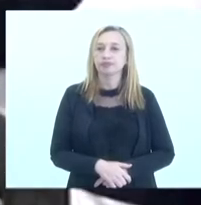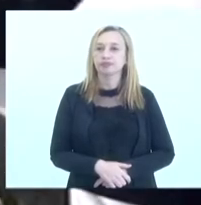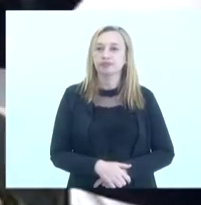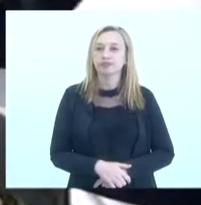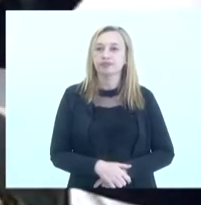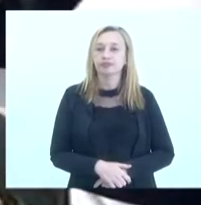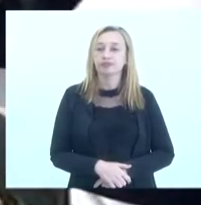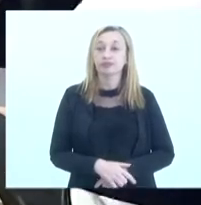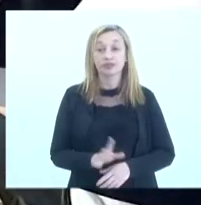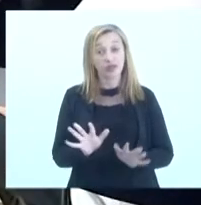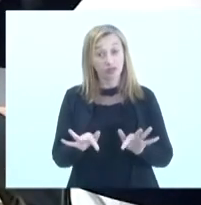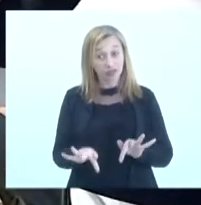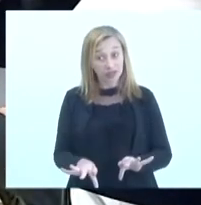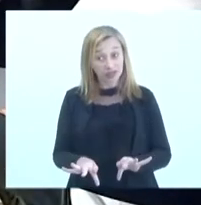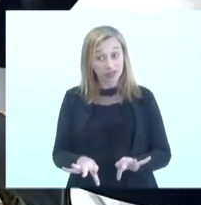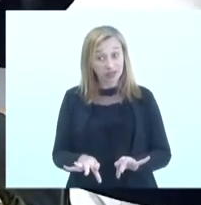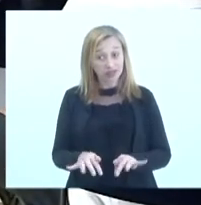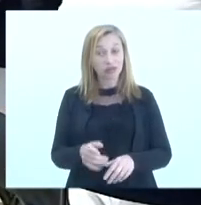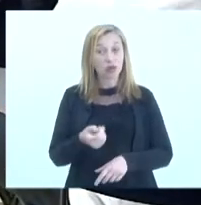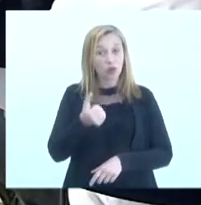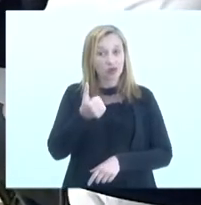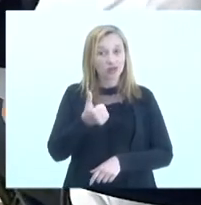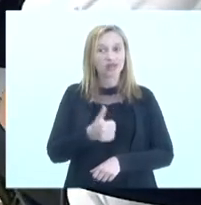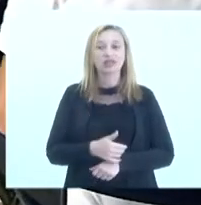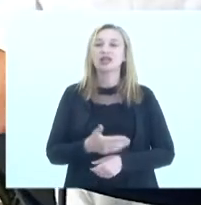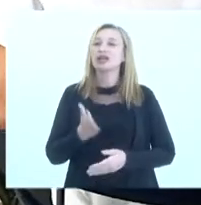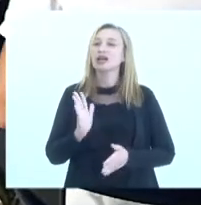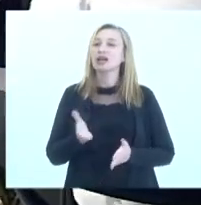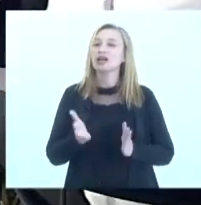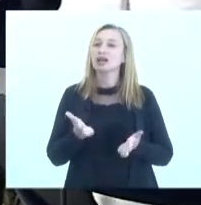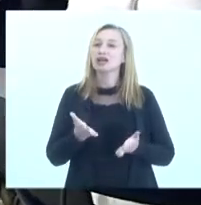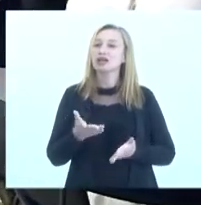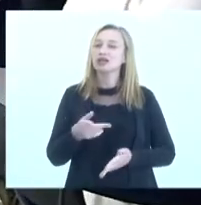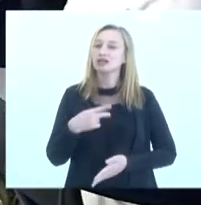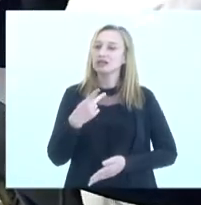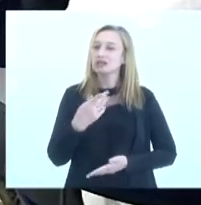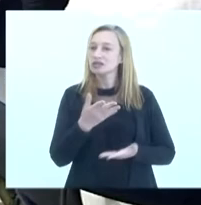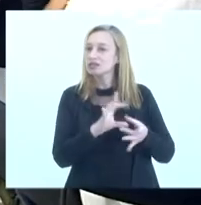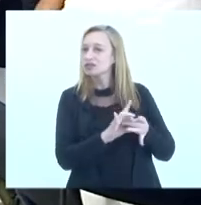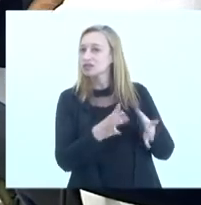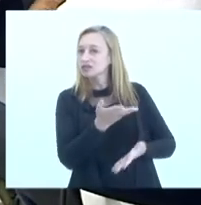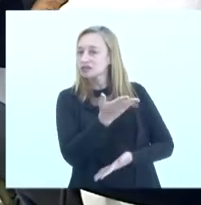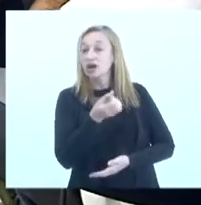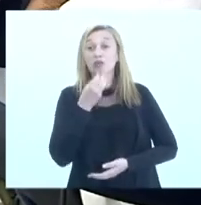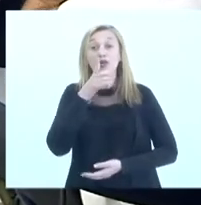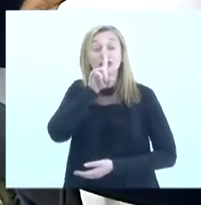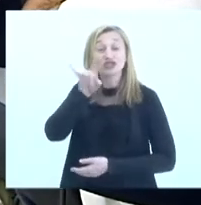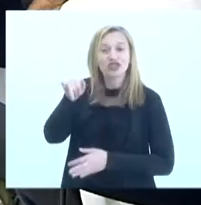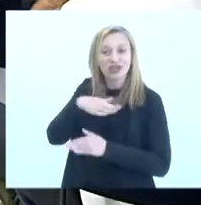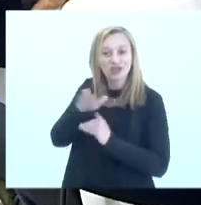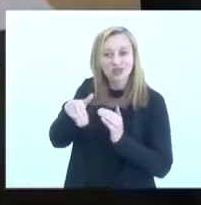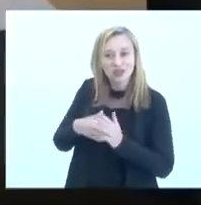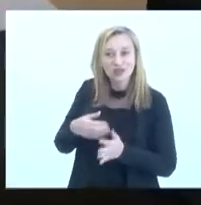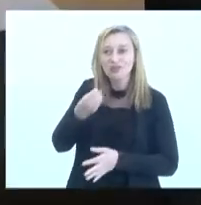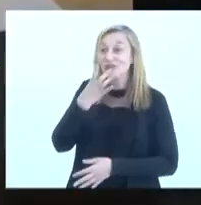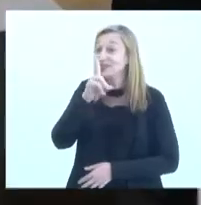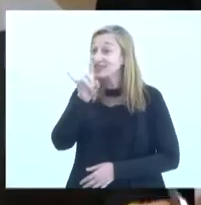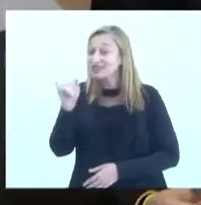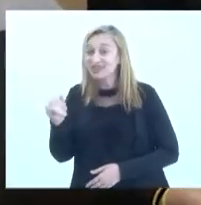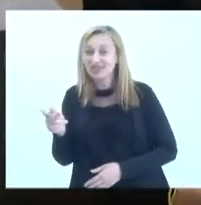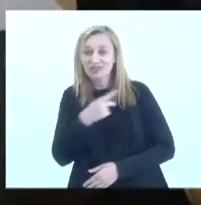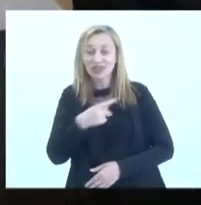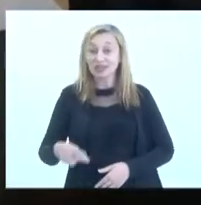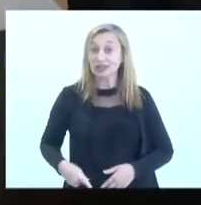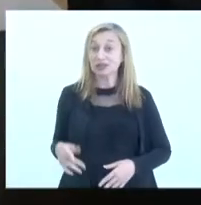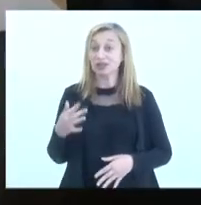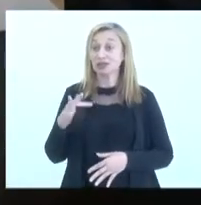Estamos terminando. Pois vou abrir agora a palavra para a mesa. Bom dia a todos. Bom dia a todos, bom dia, presidente. Vou tentar ser